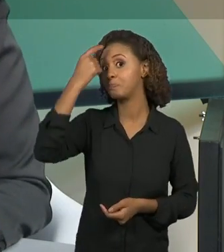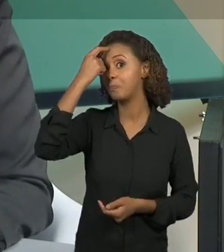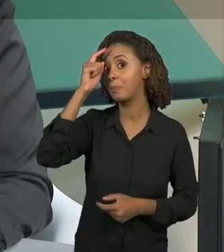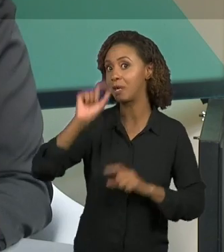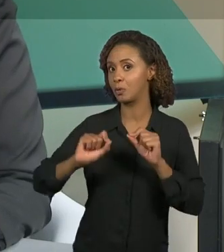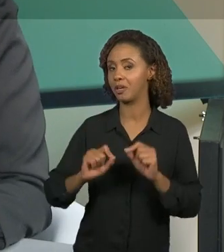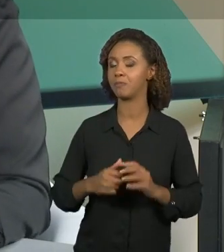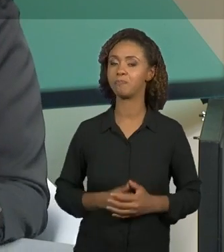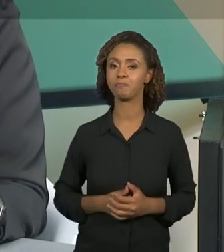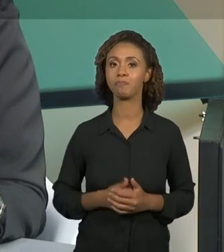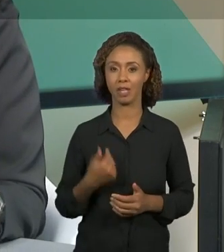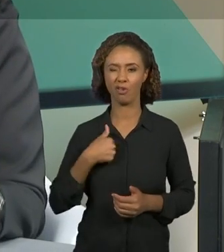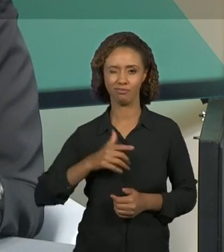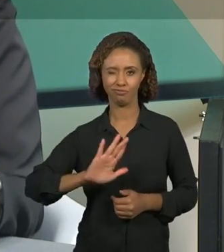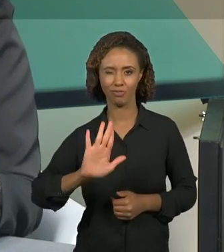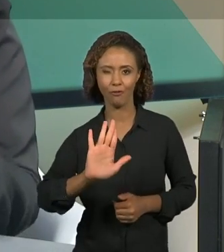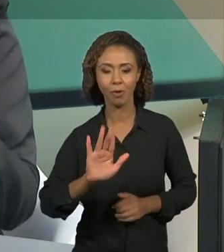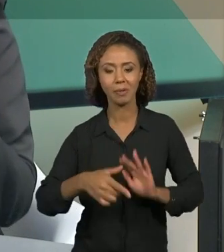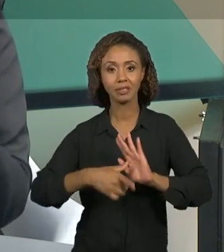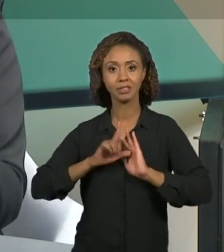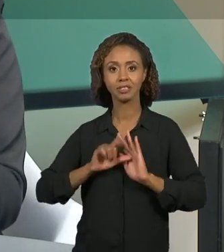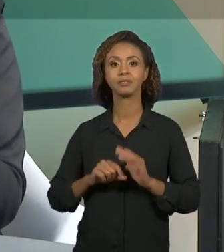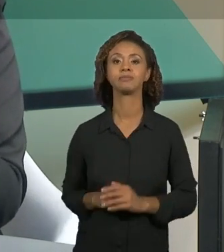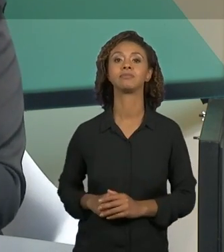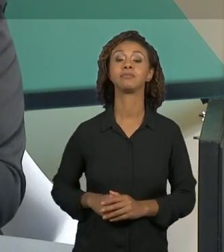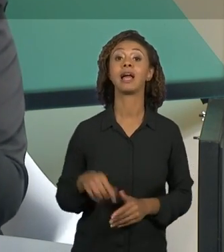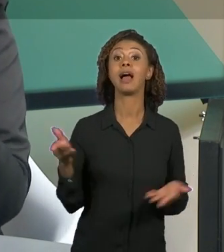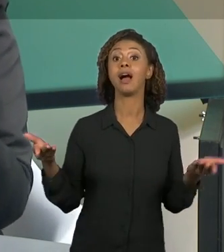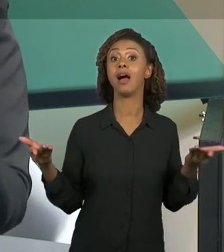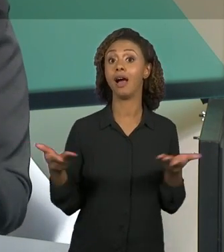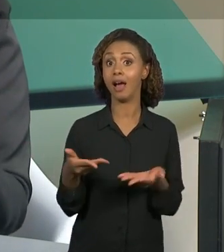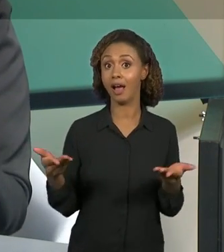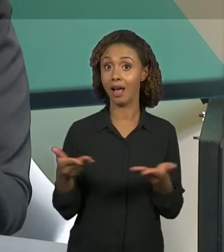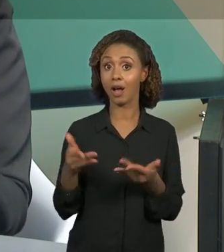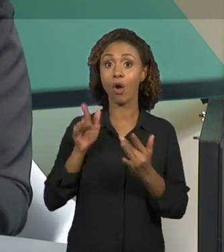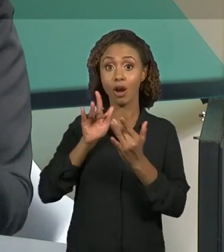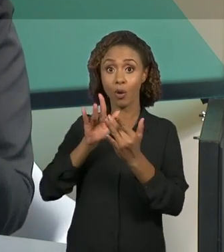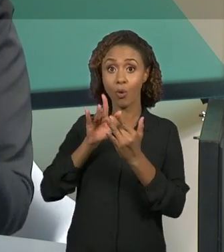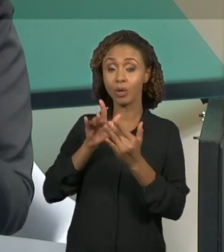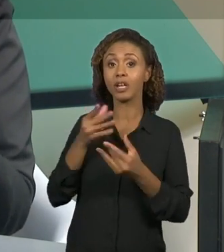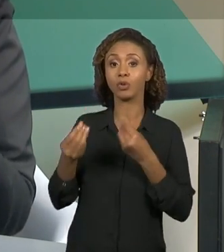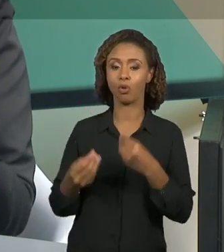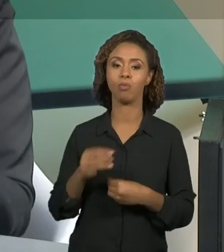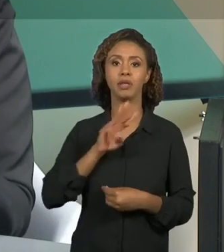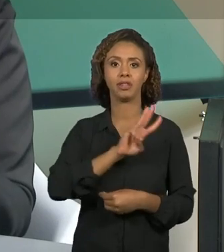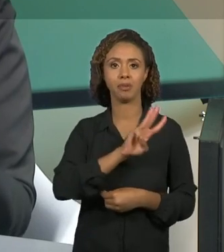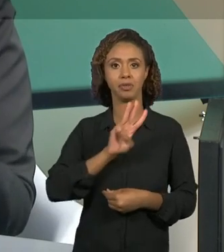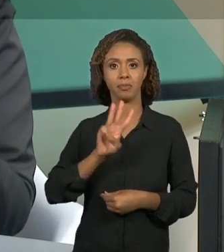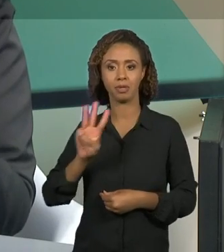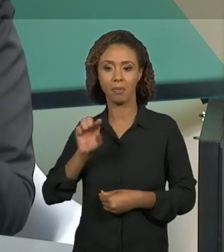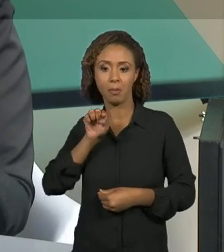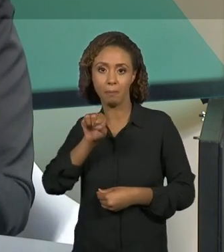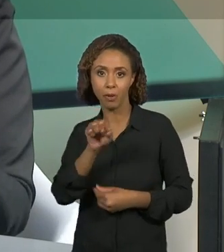antes eu me despedir tá o seu endereço agora para contato conosco é